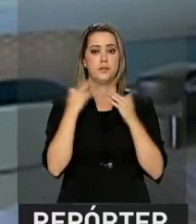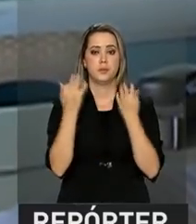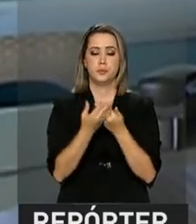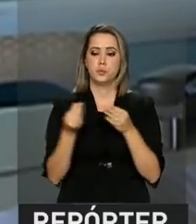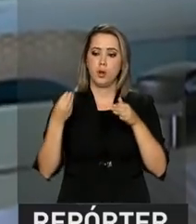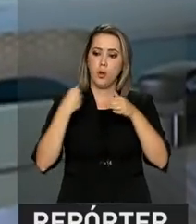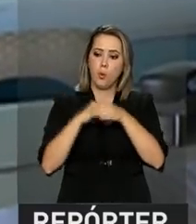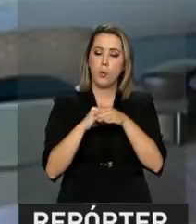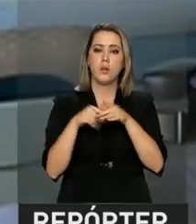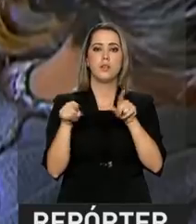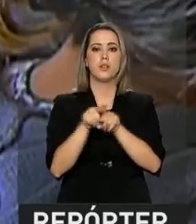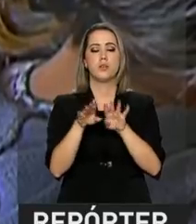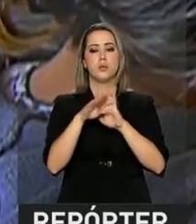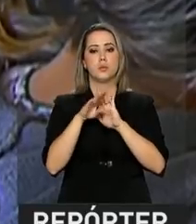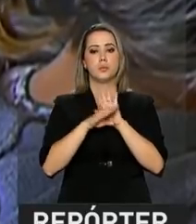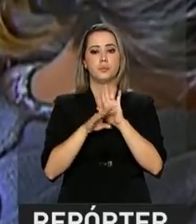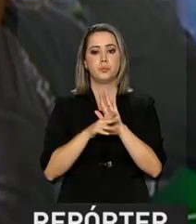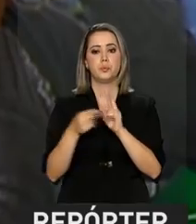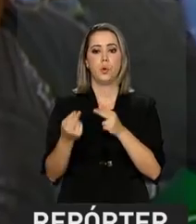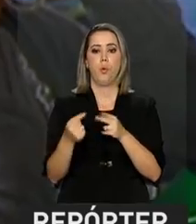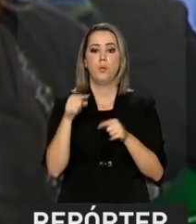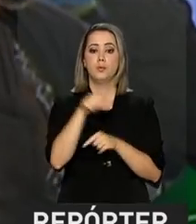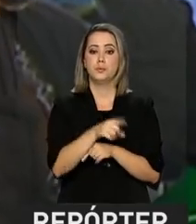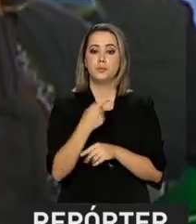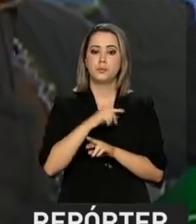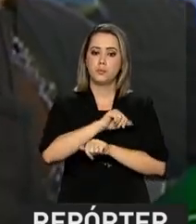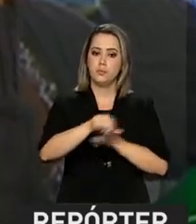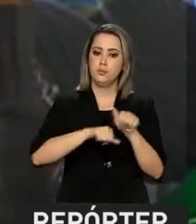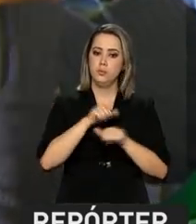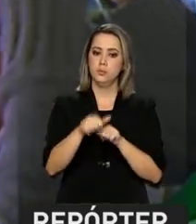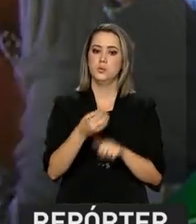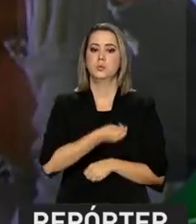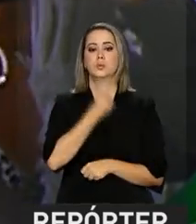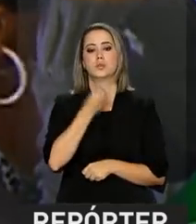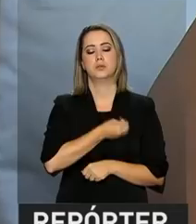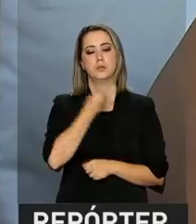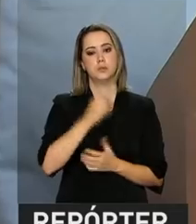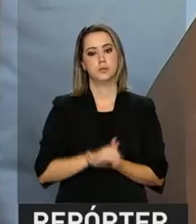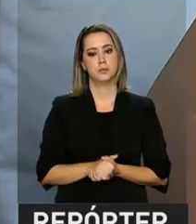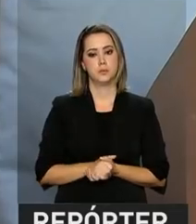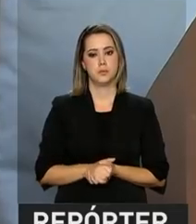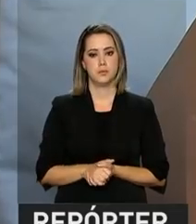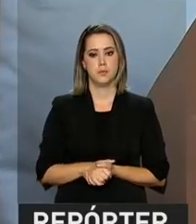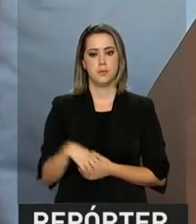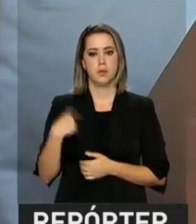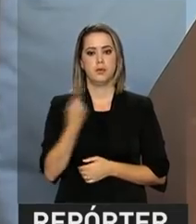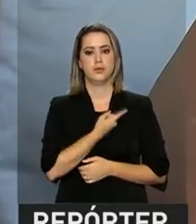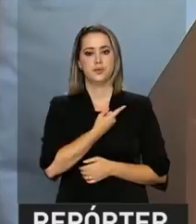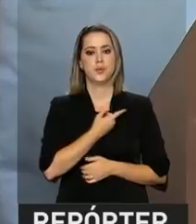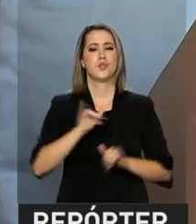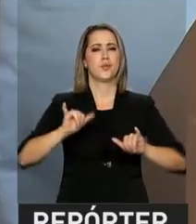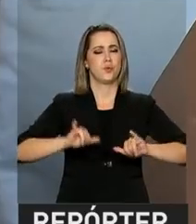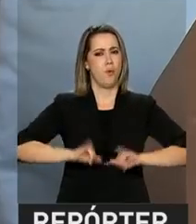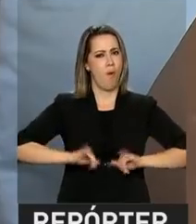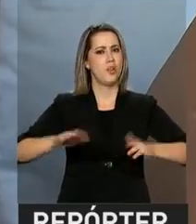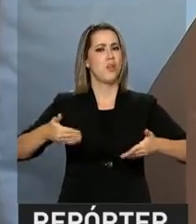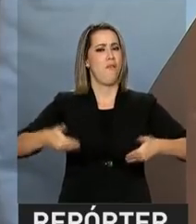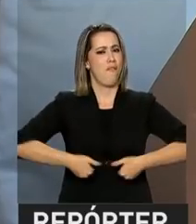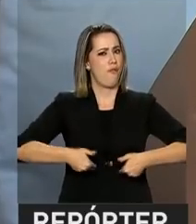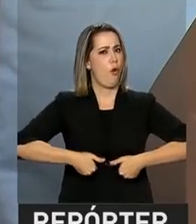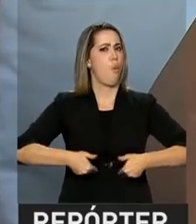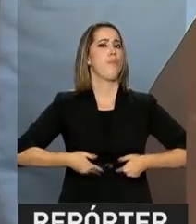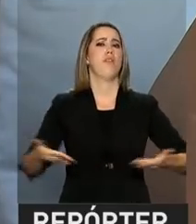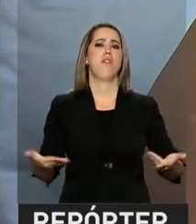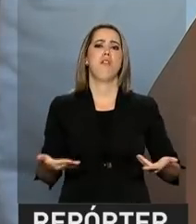no programa e, assim como a de Cristiane, vão poder mudar suas histórias de vida. A gente passava fome mesmo, a gente chegou a passar fome.